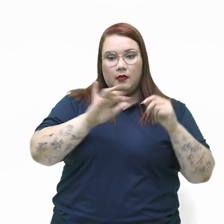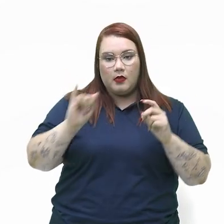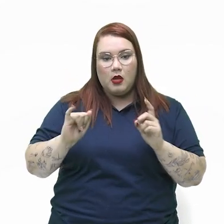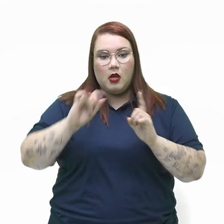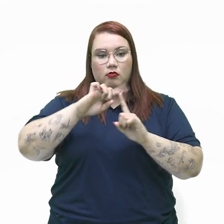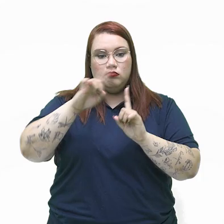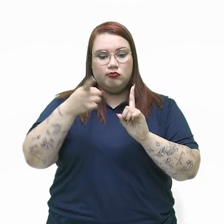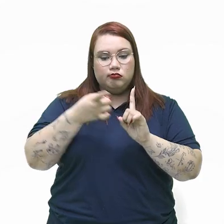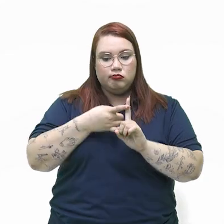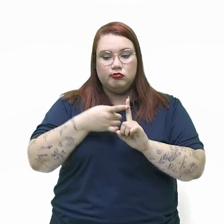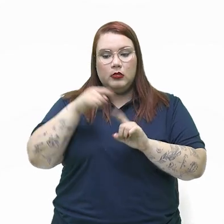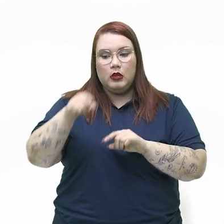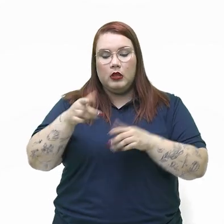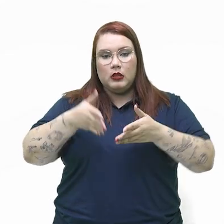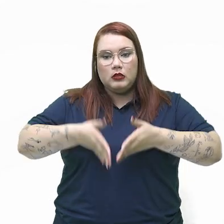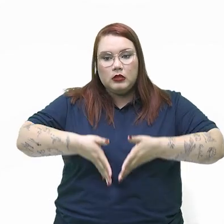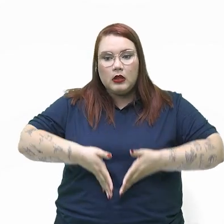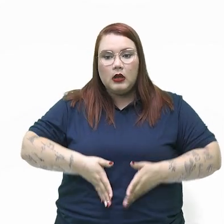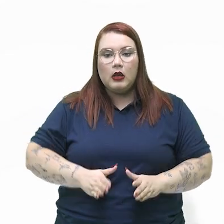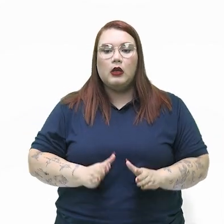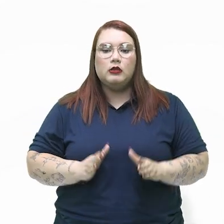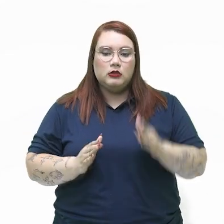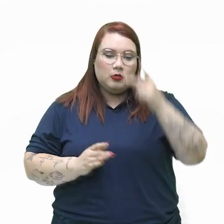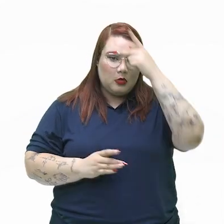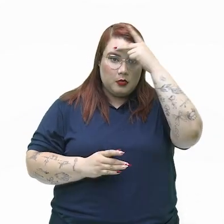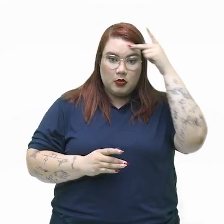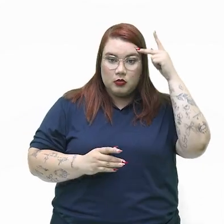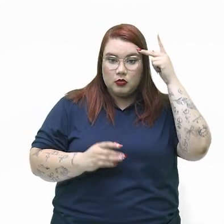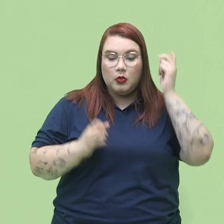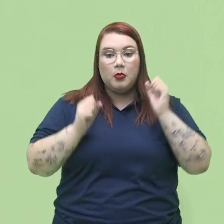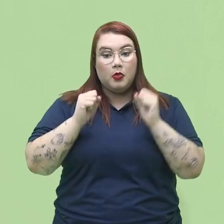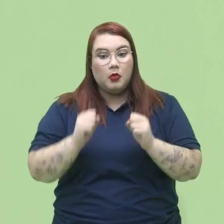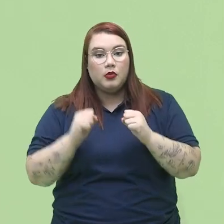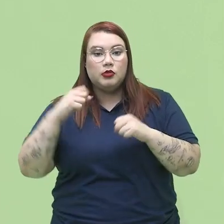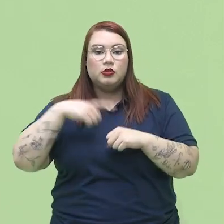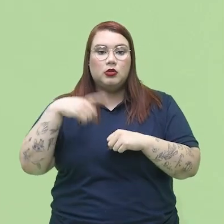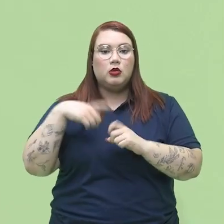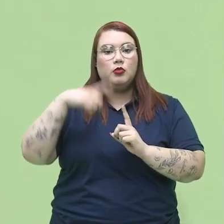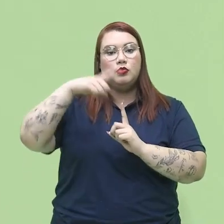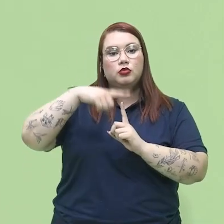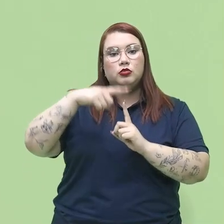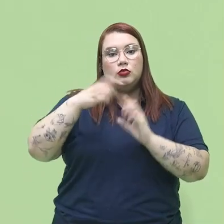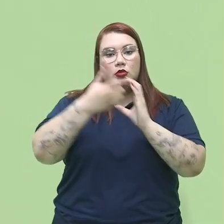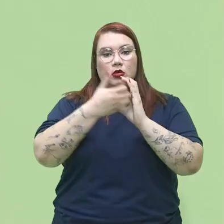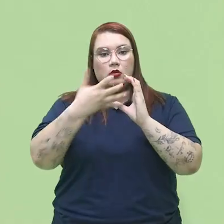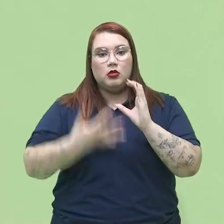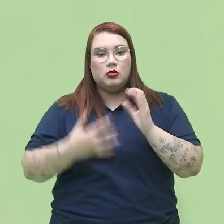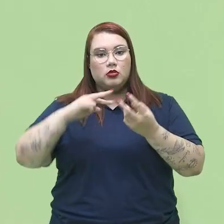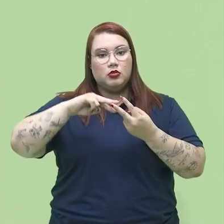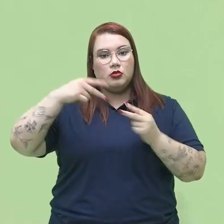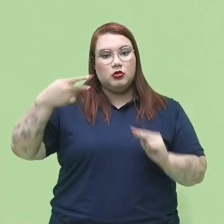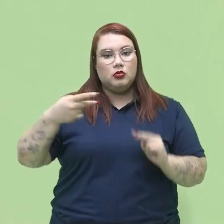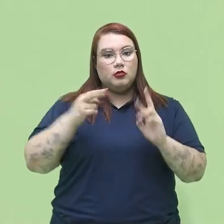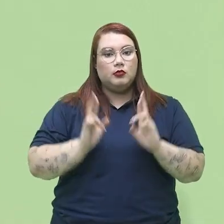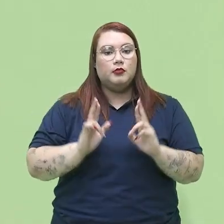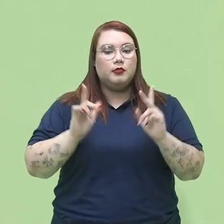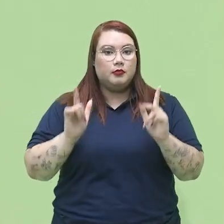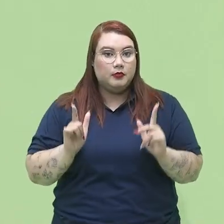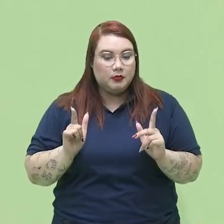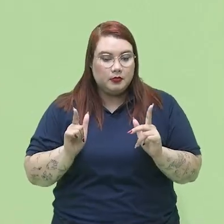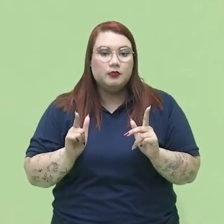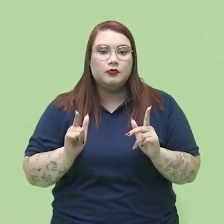espécie humana, existe a possibilidade de formar pessoas que têm uma característica genética um pouquinho diferente do